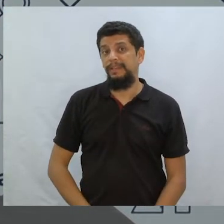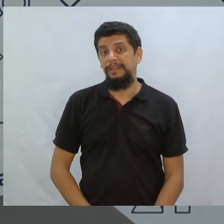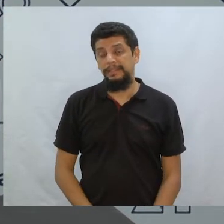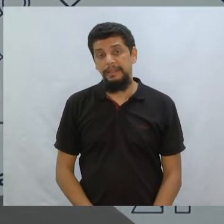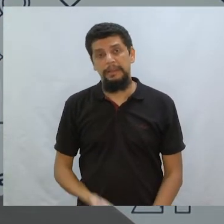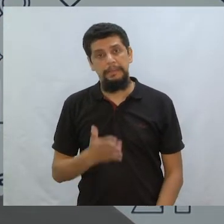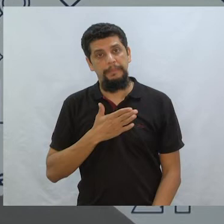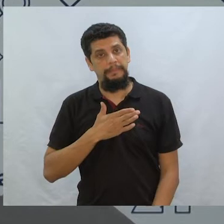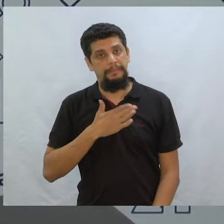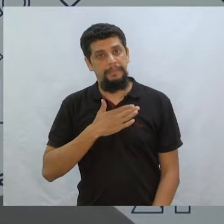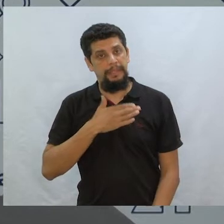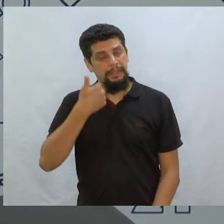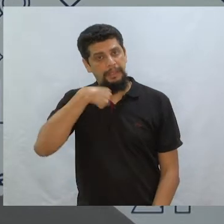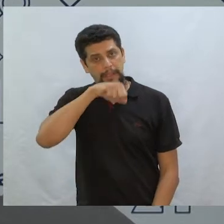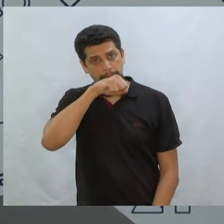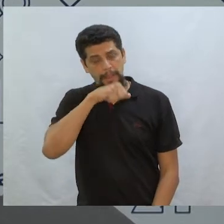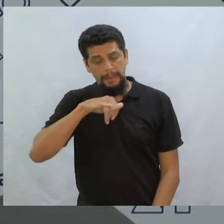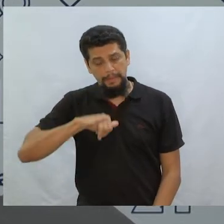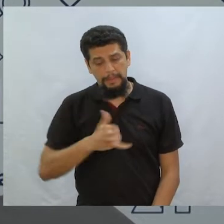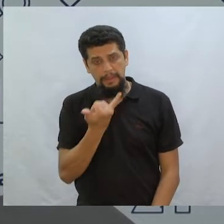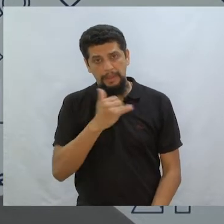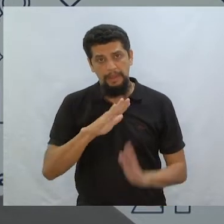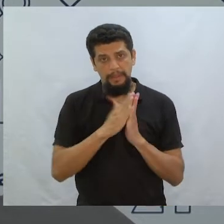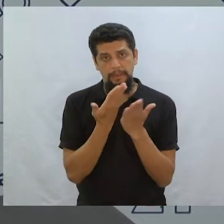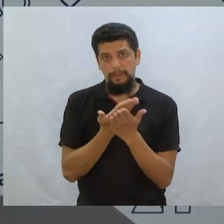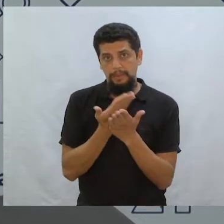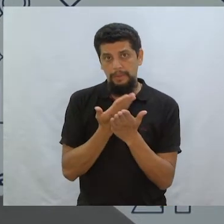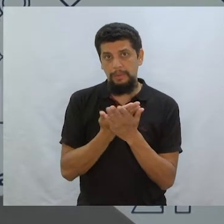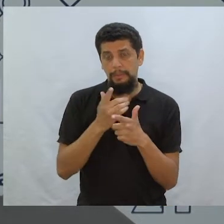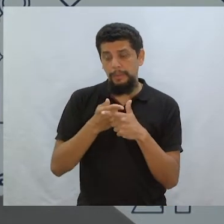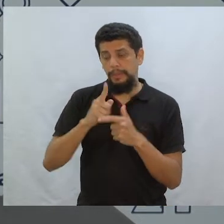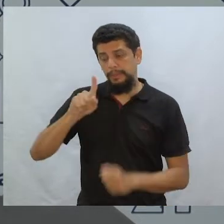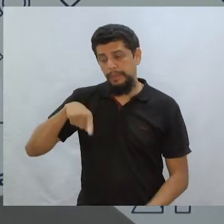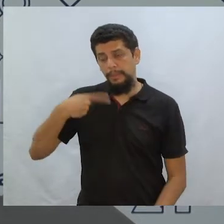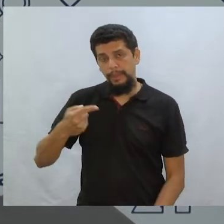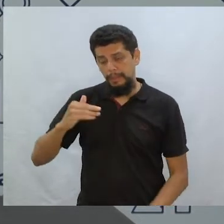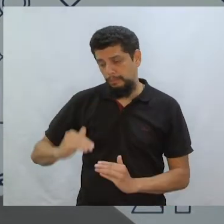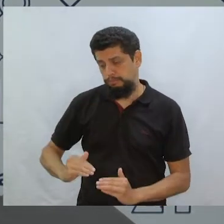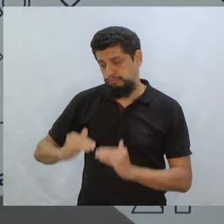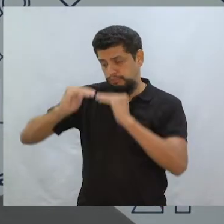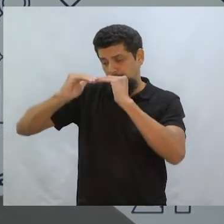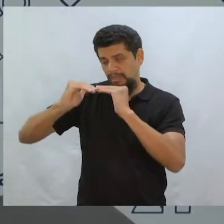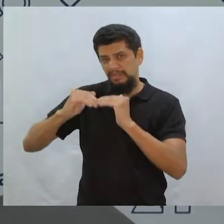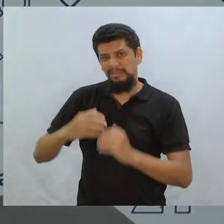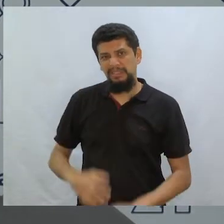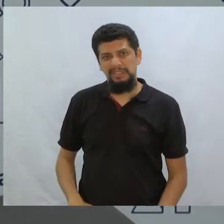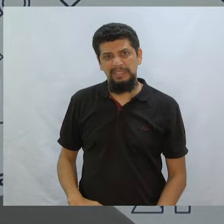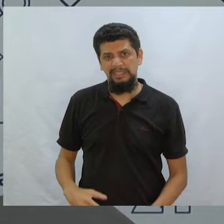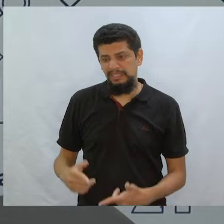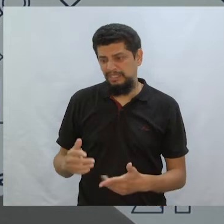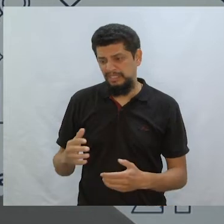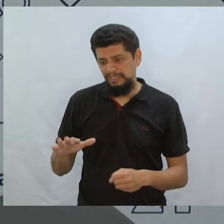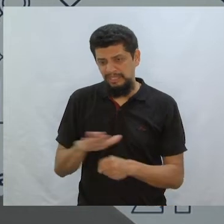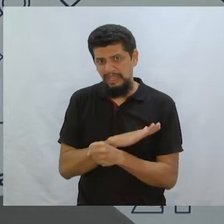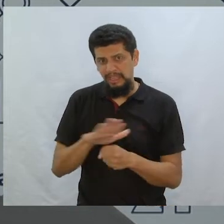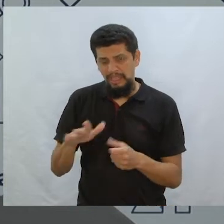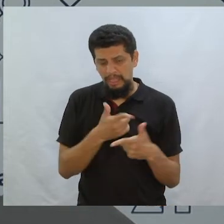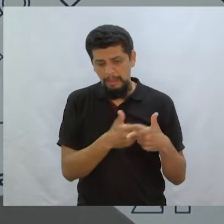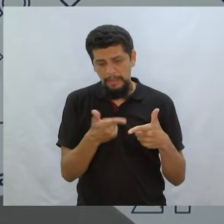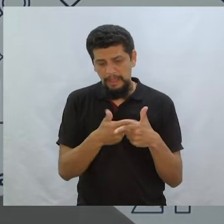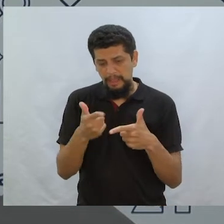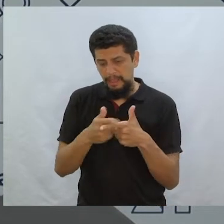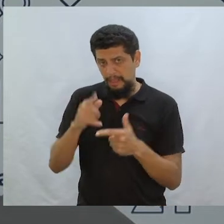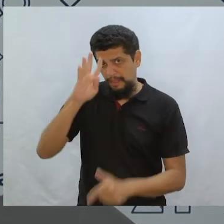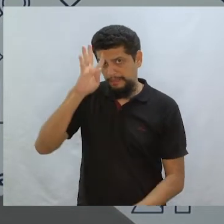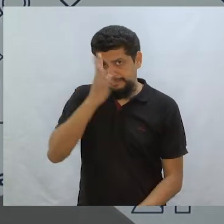danada Minha mãe diz que é para aproveitar a escola porque depois que a gente cresce a gente fica cheio de problemas